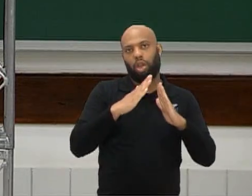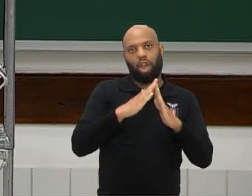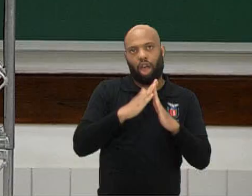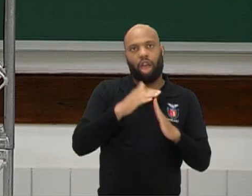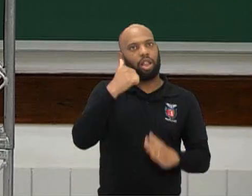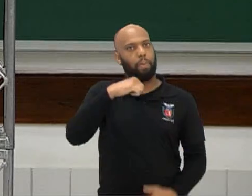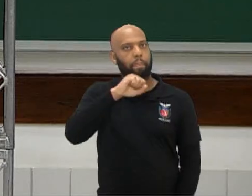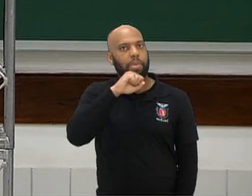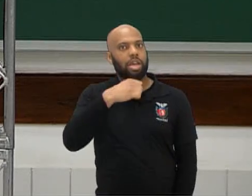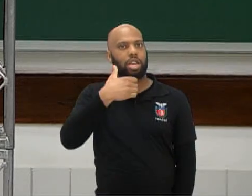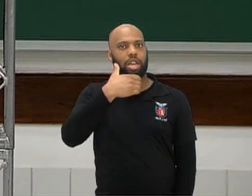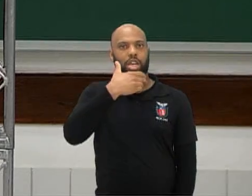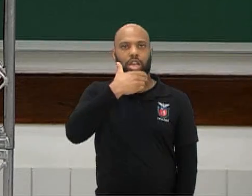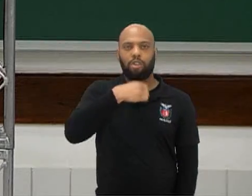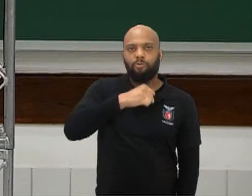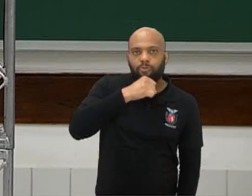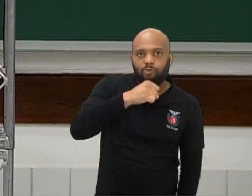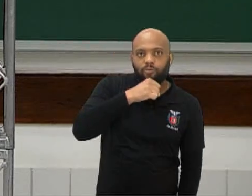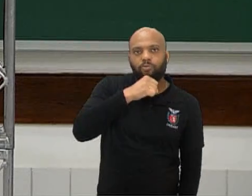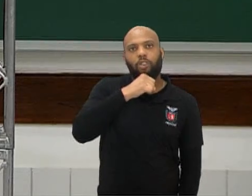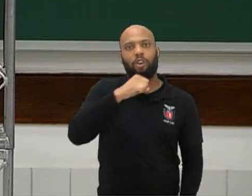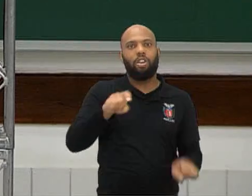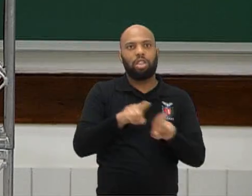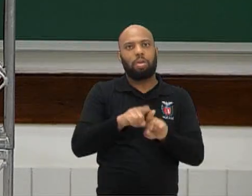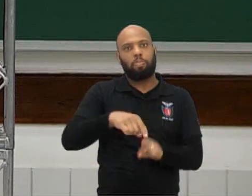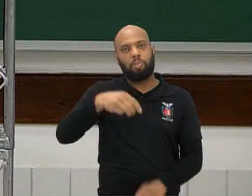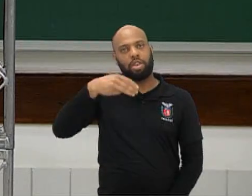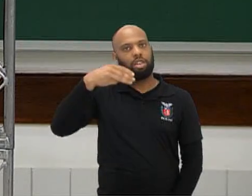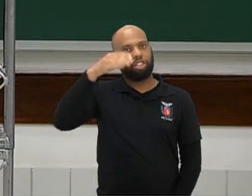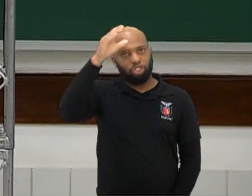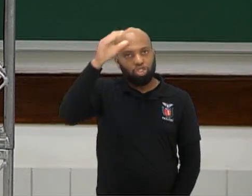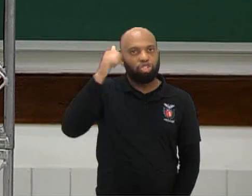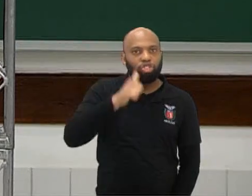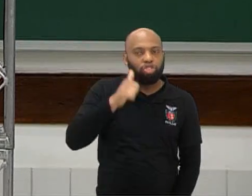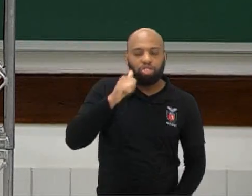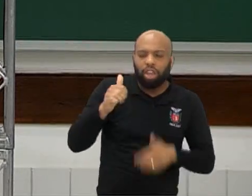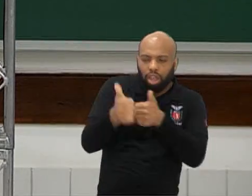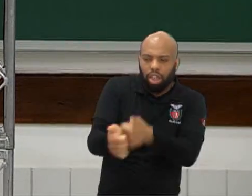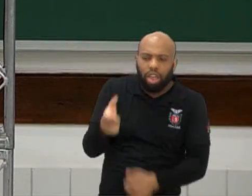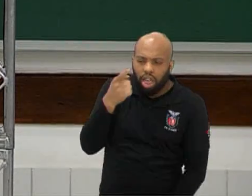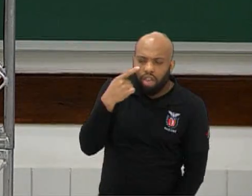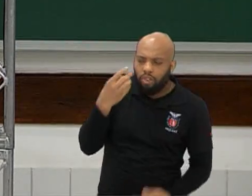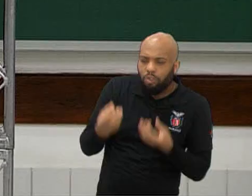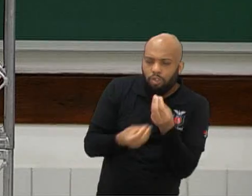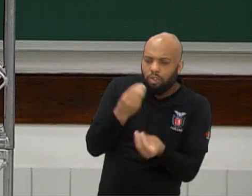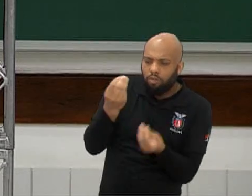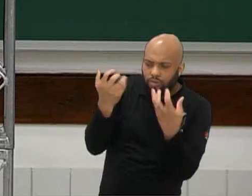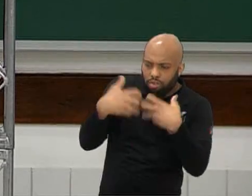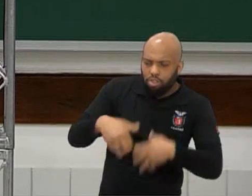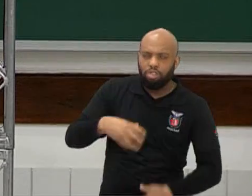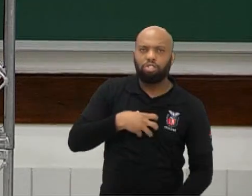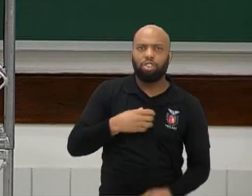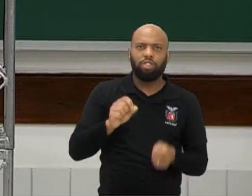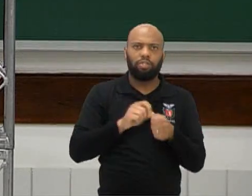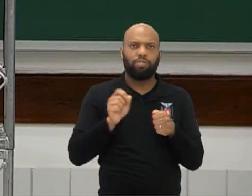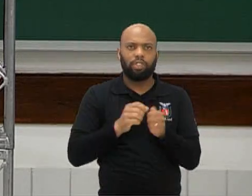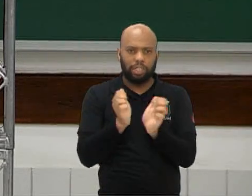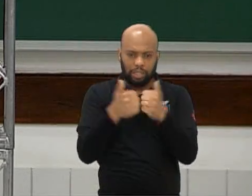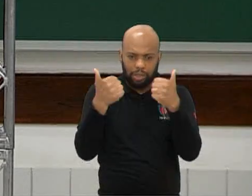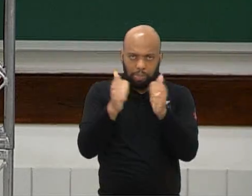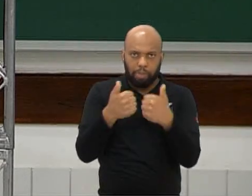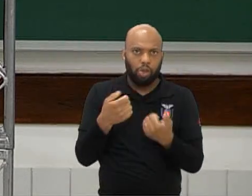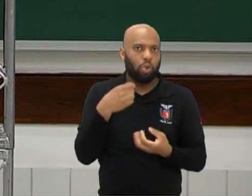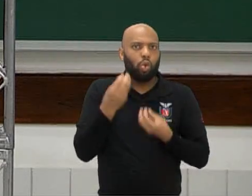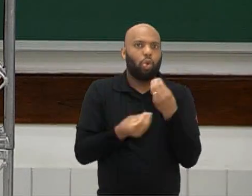sua tia, seu tio faz pão, você acompanha um dia e veja como é que funciona ali a fabricação de